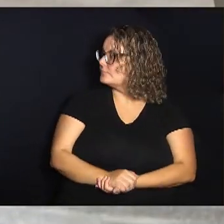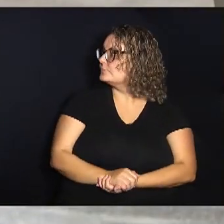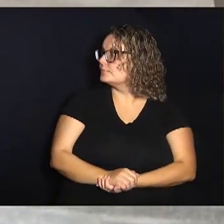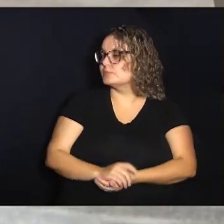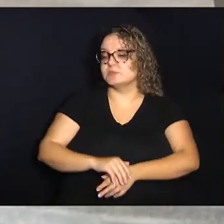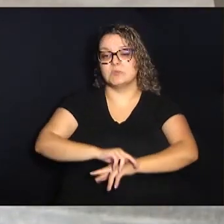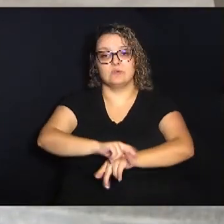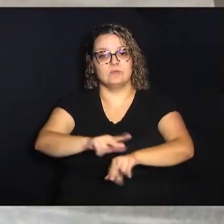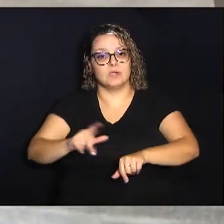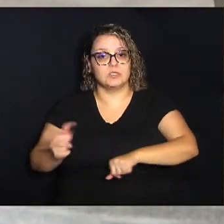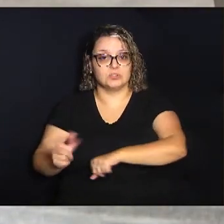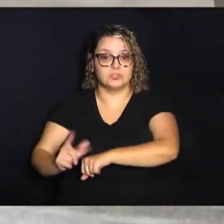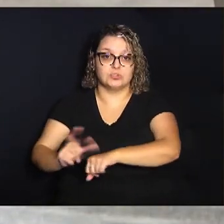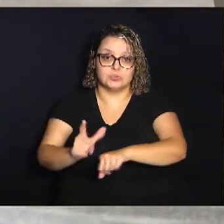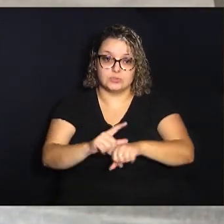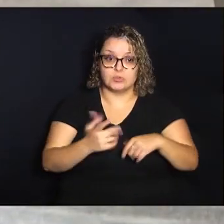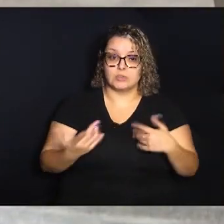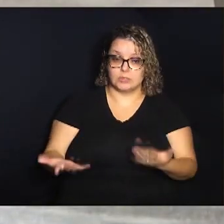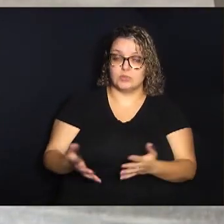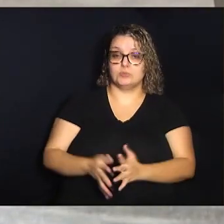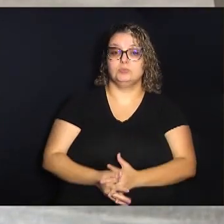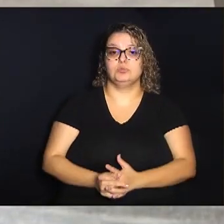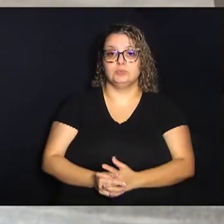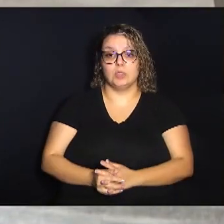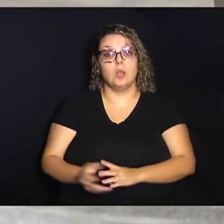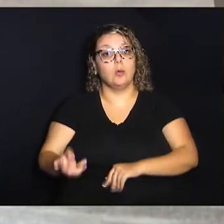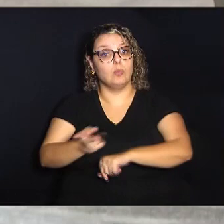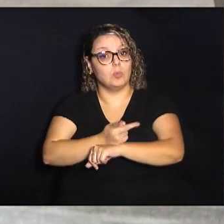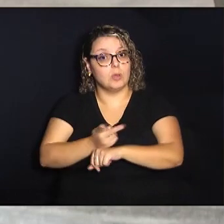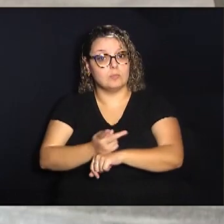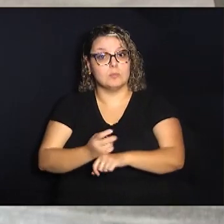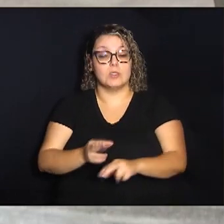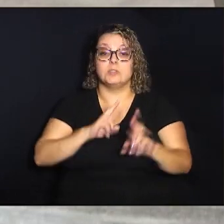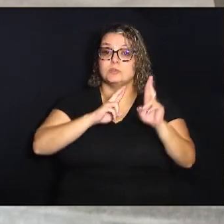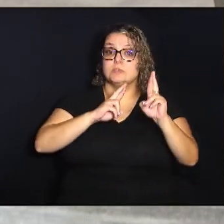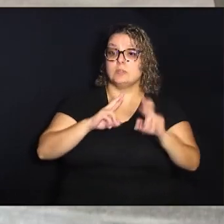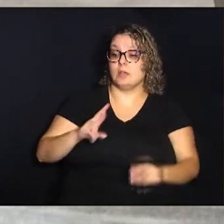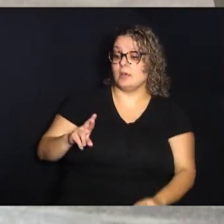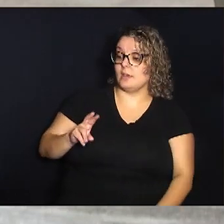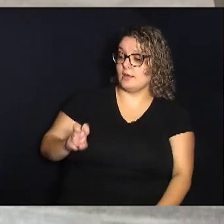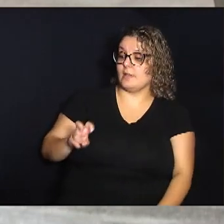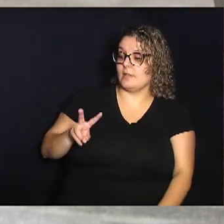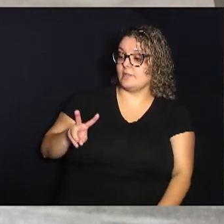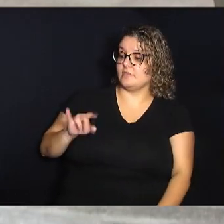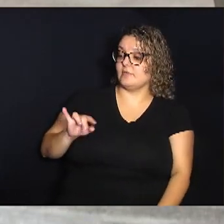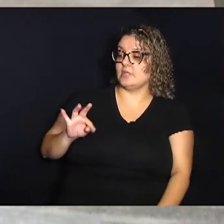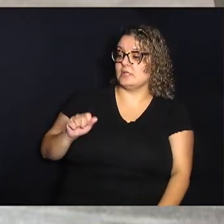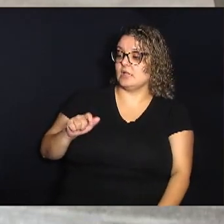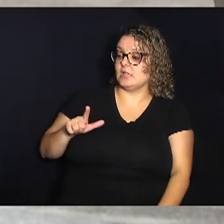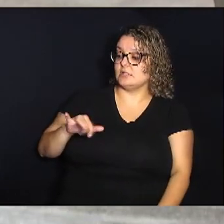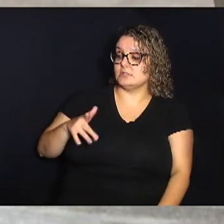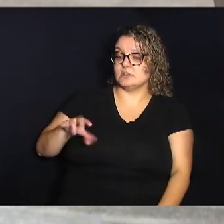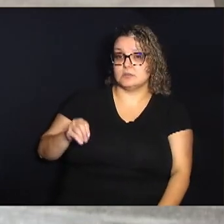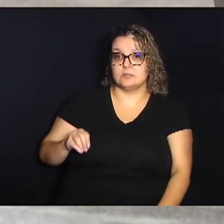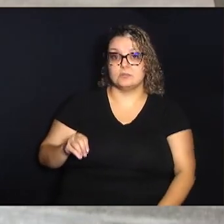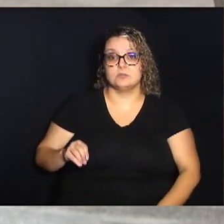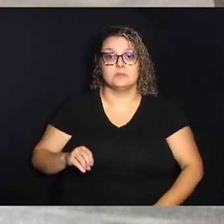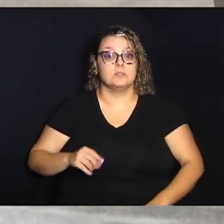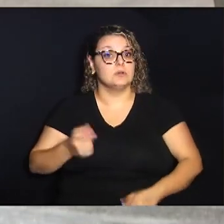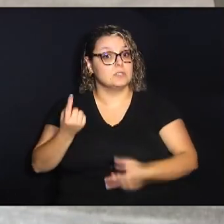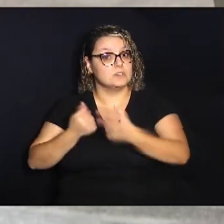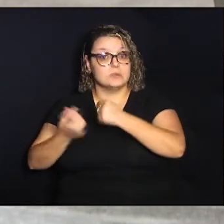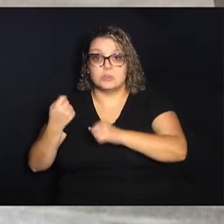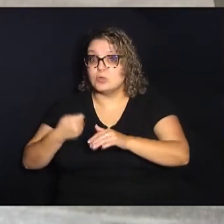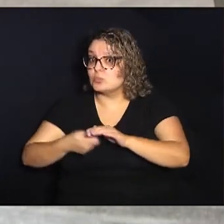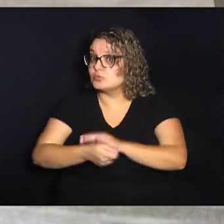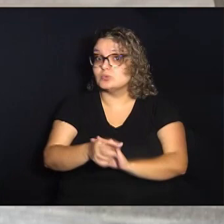comerciantes que ainda estão em busca da tão esperada revitalização. Eles são investidores